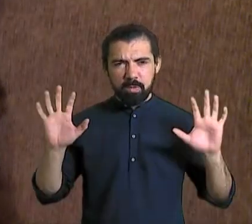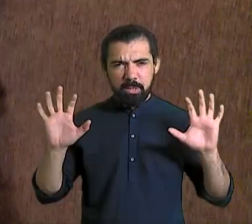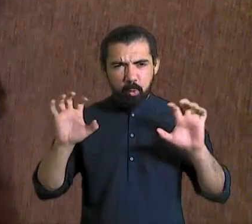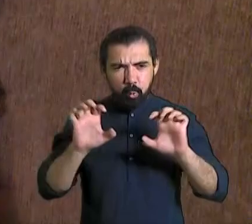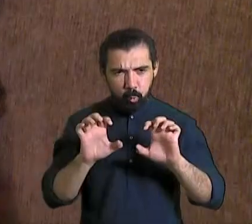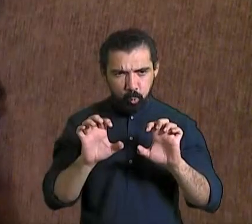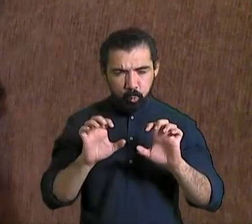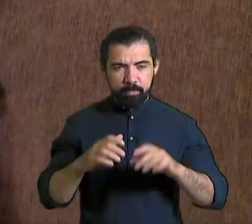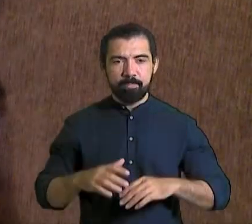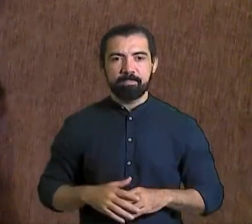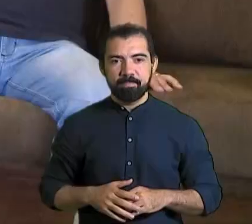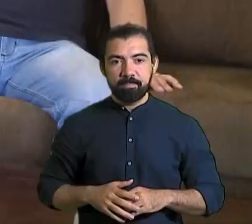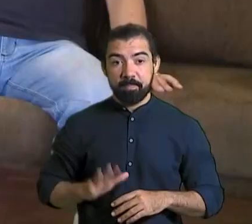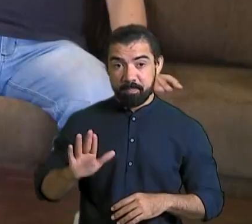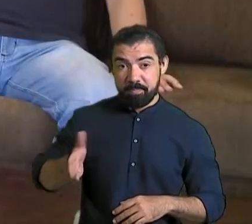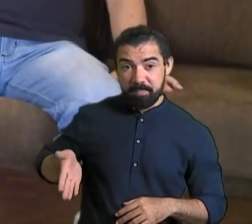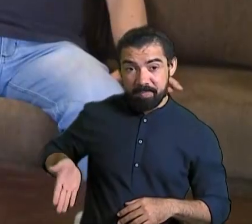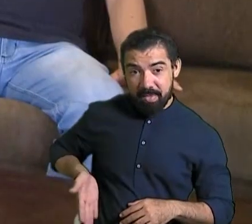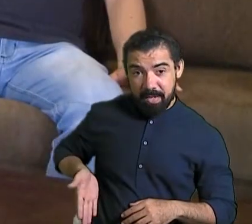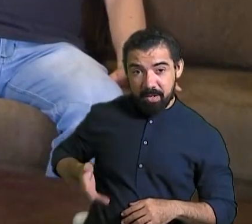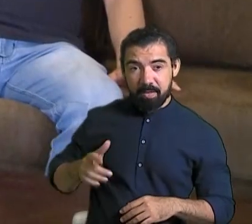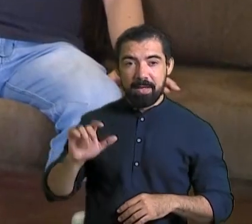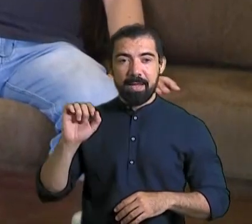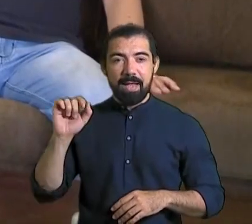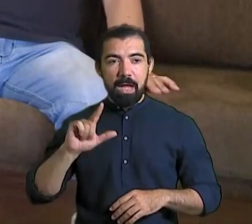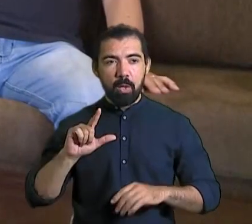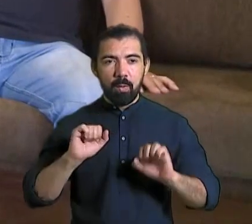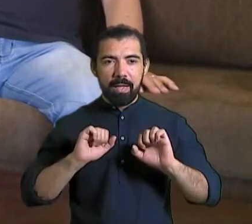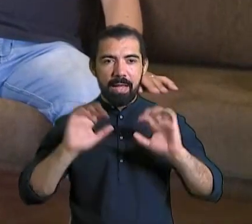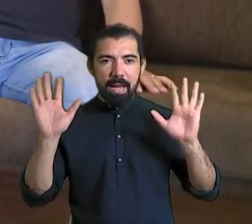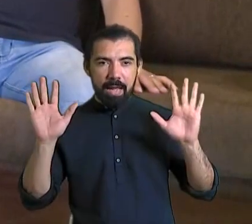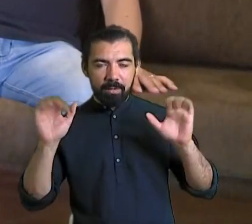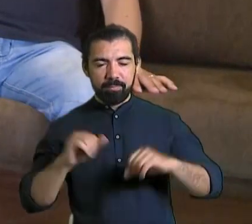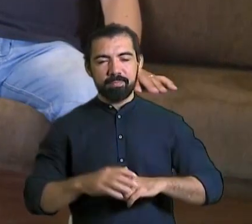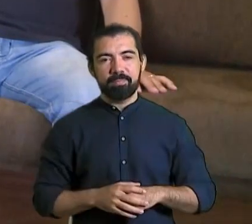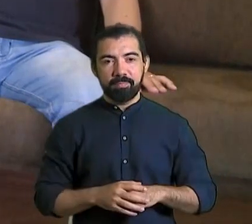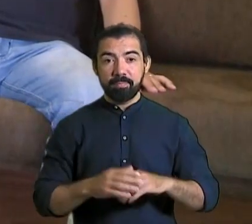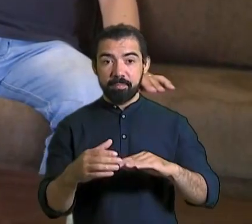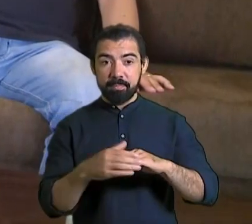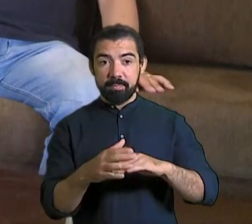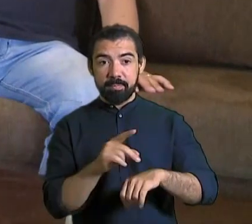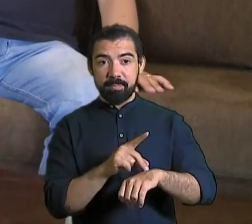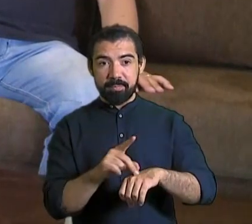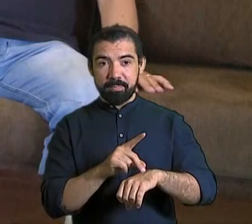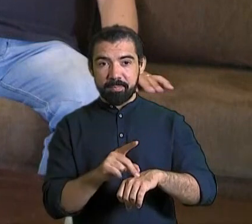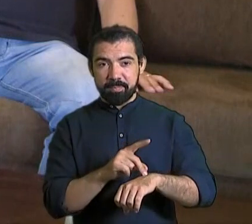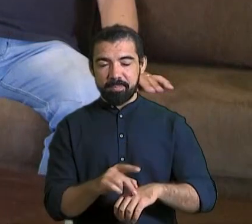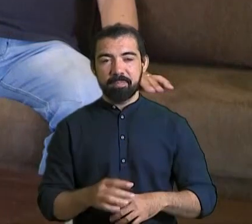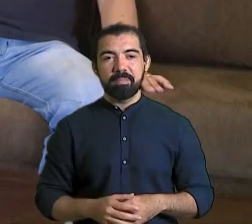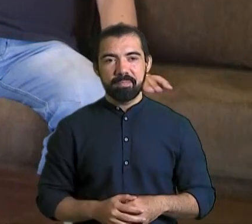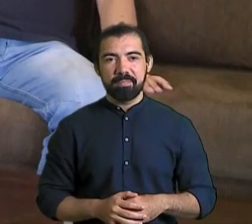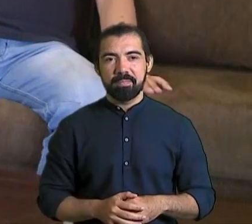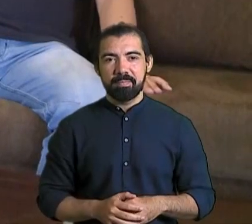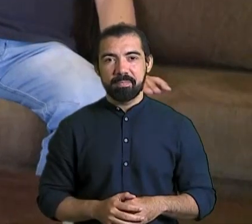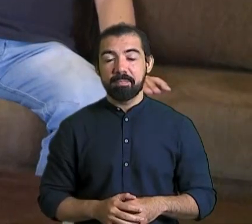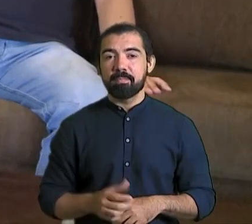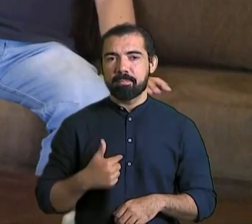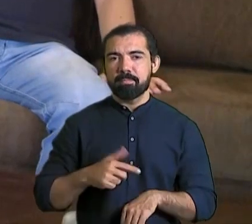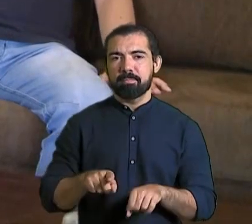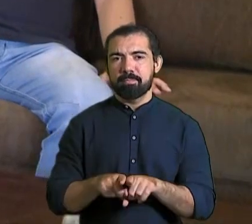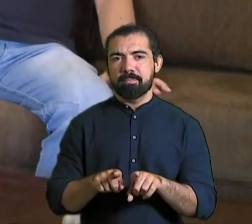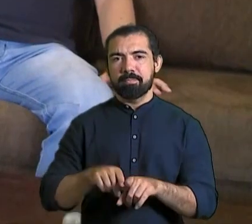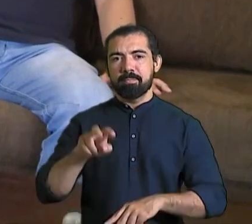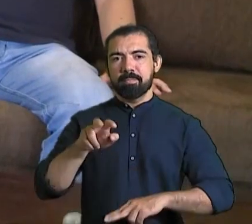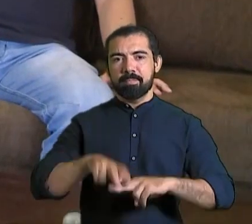azul escura, uma calça azul mais clara, jeans, estou com um tênis preto e estou sentado em um